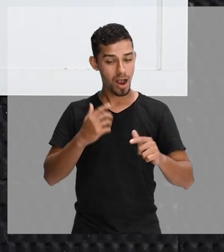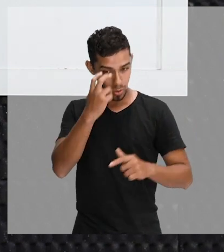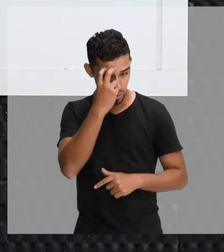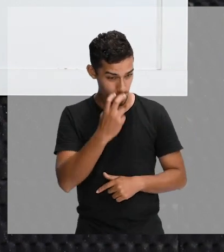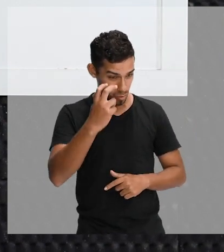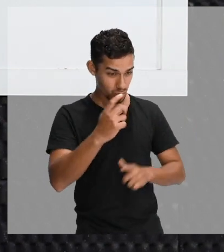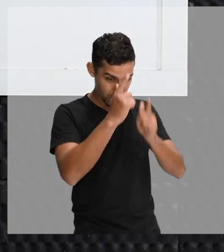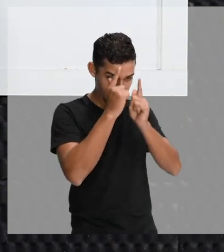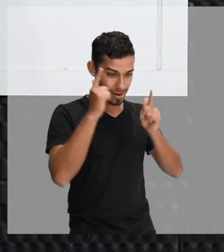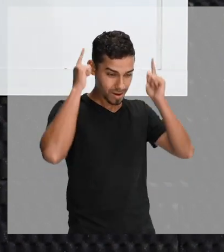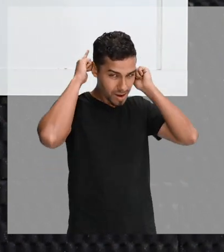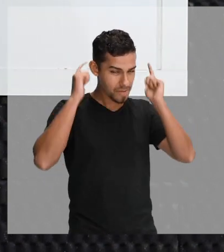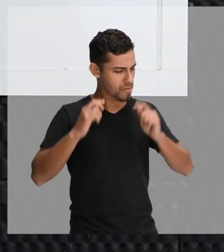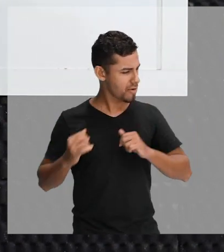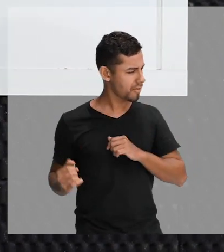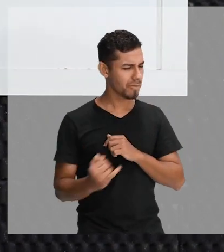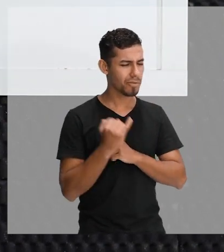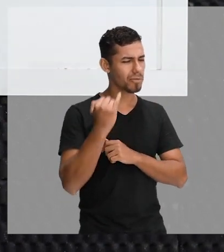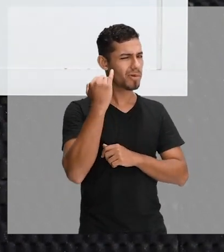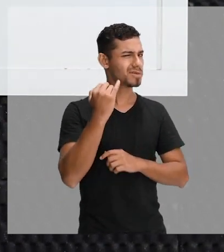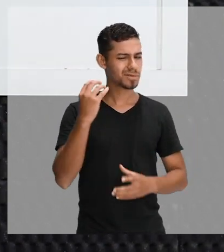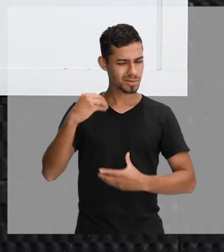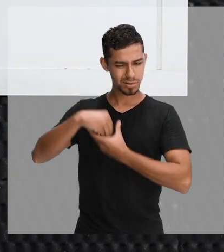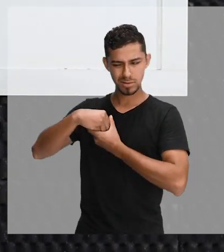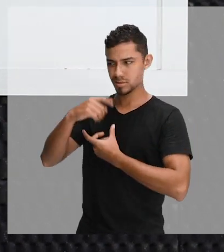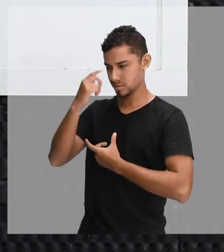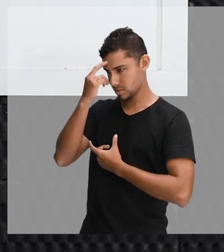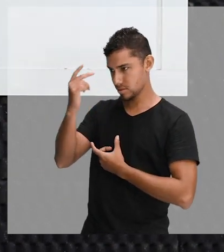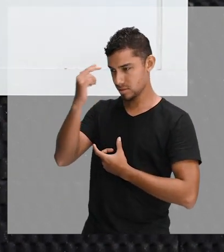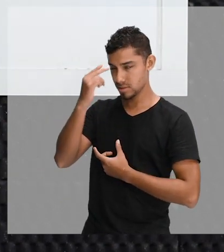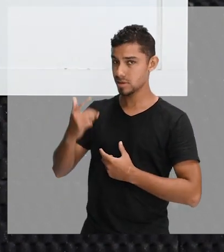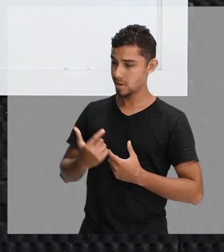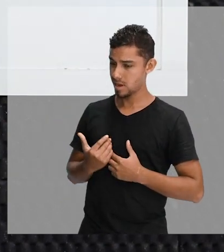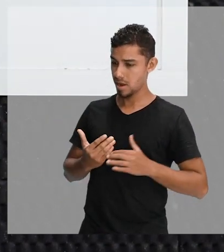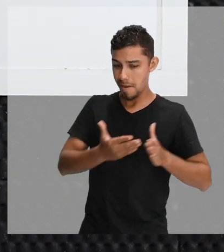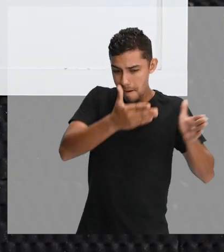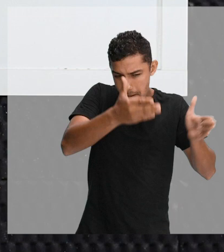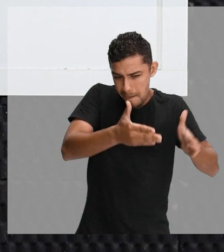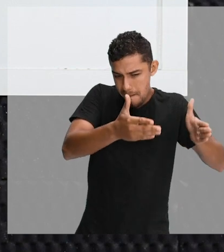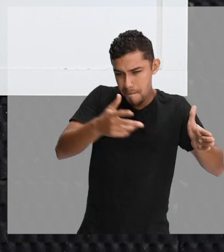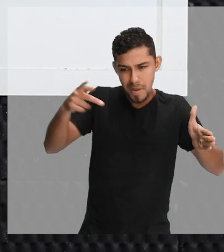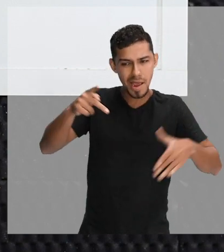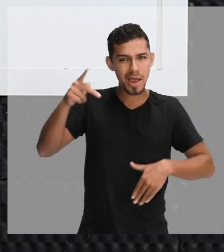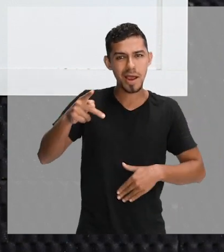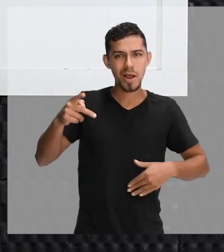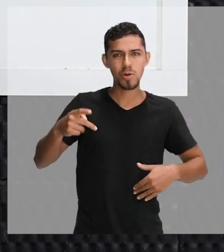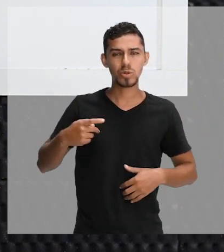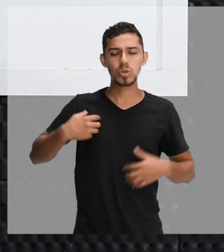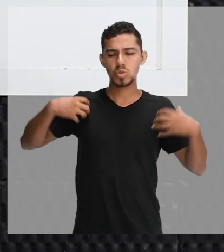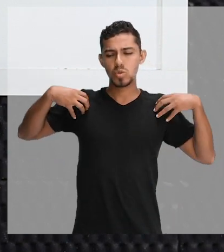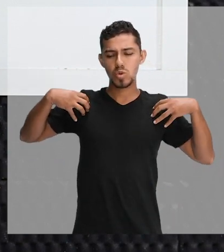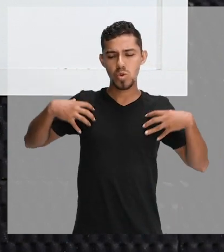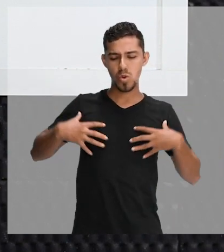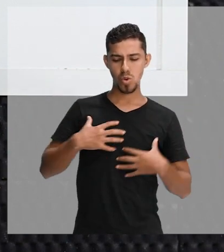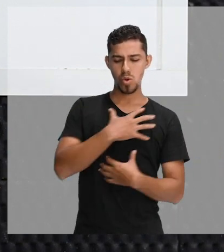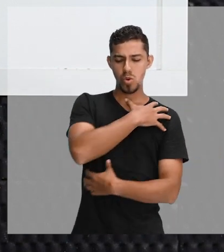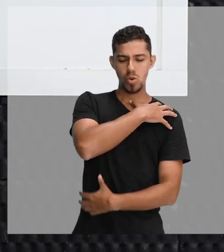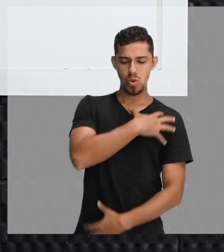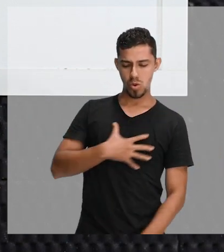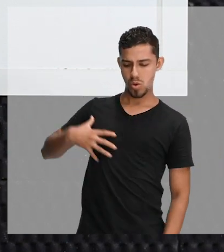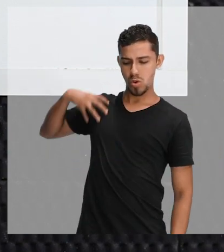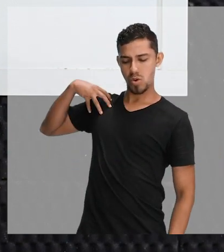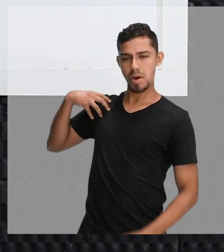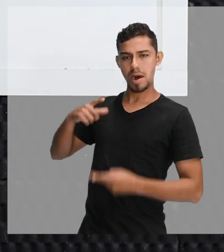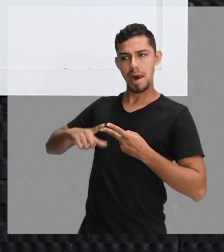na cultura grega, nós temos aqueles filósofos muito importantes, né? O período socrático, por exemplo. Aí nós temos o nosso amigo Sócrates,